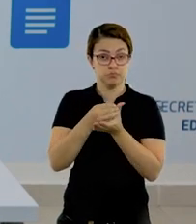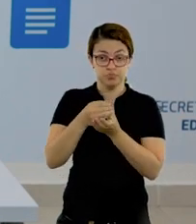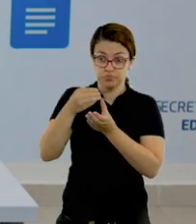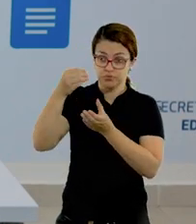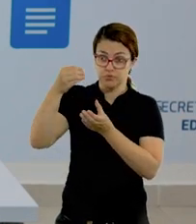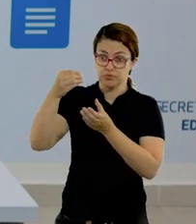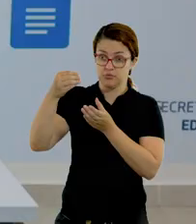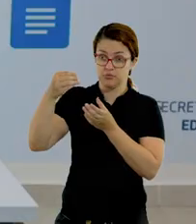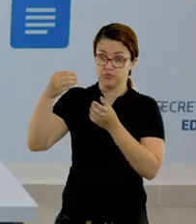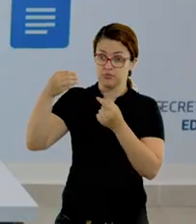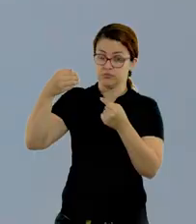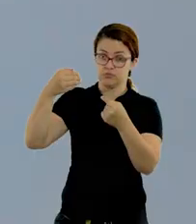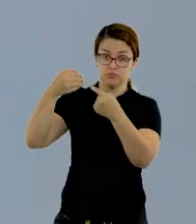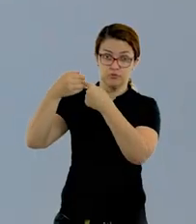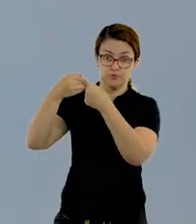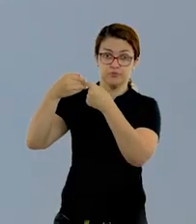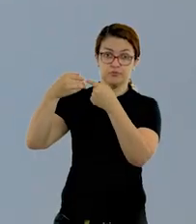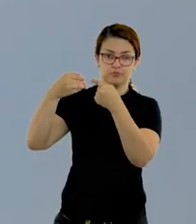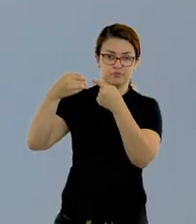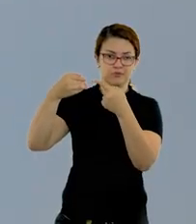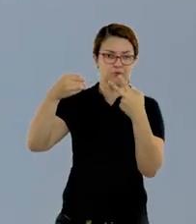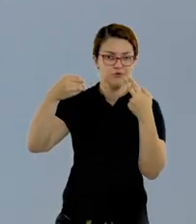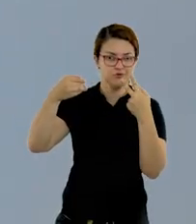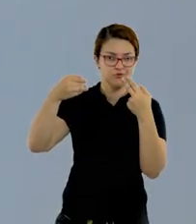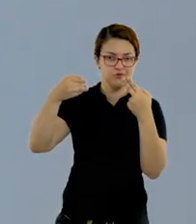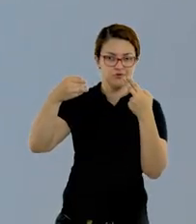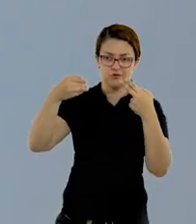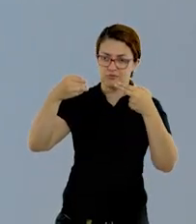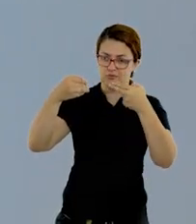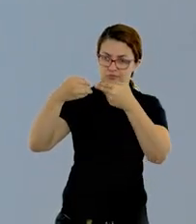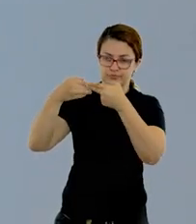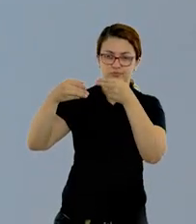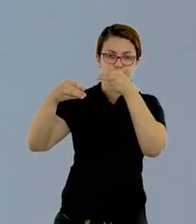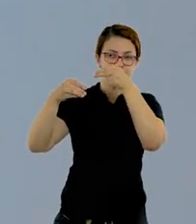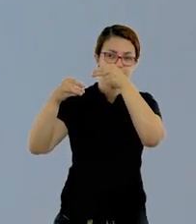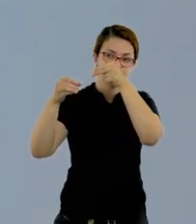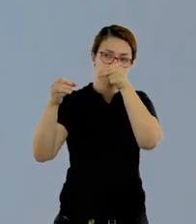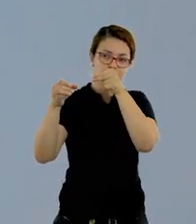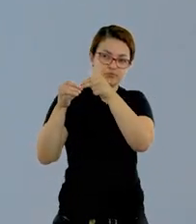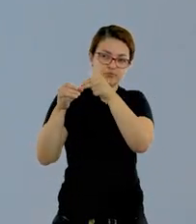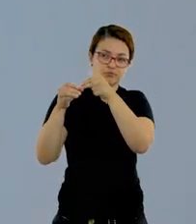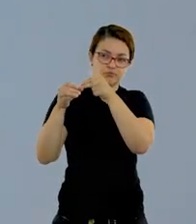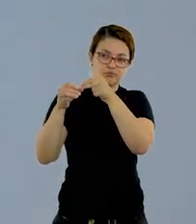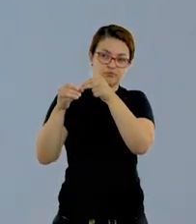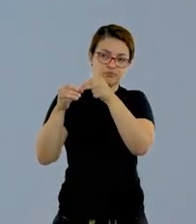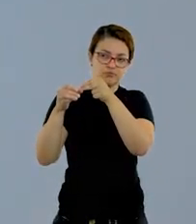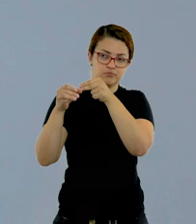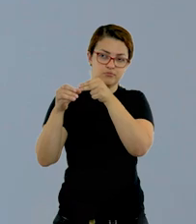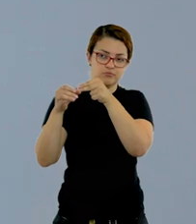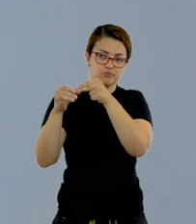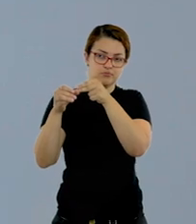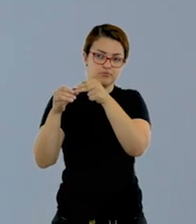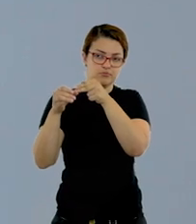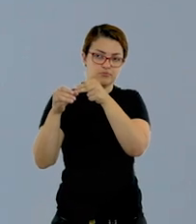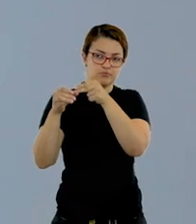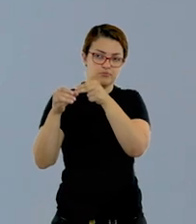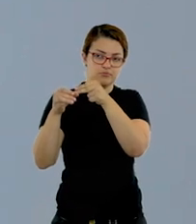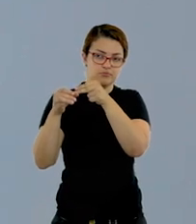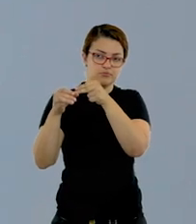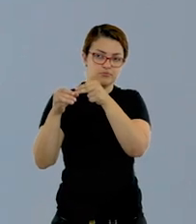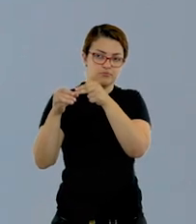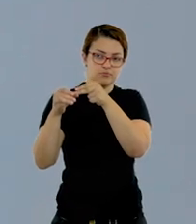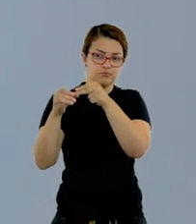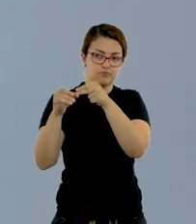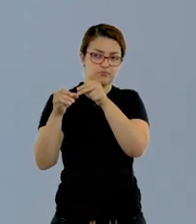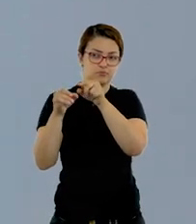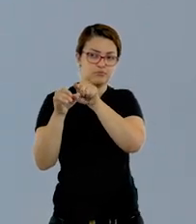eu furei, recortei, melhor dizendo. Você fura dos dois lados e faz um furo atrás para que a luva não fique reta e